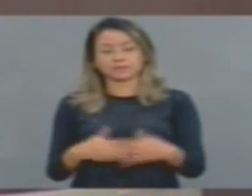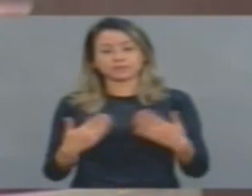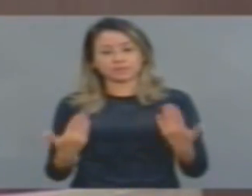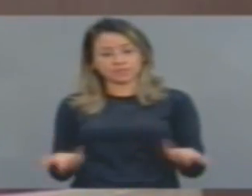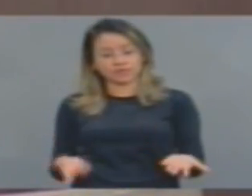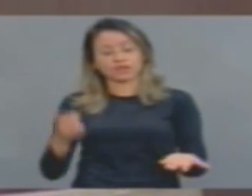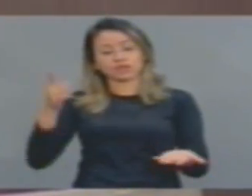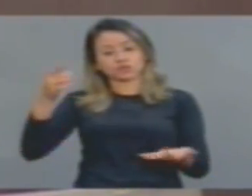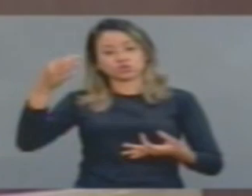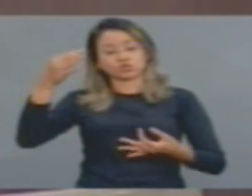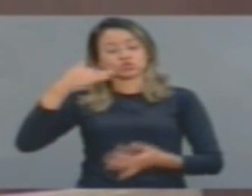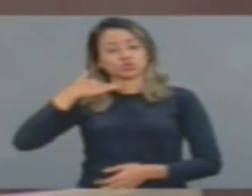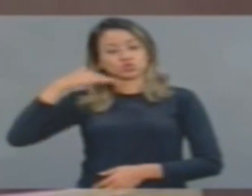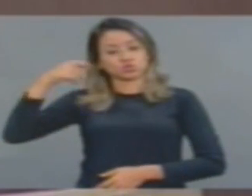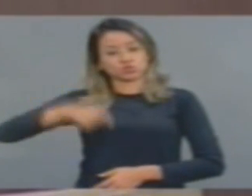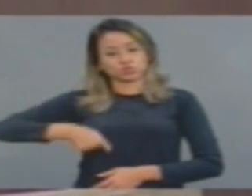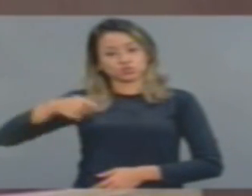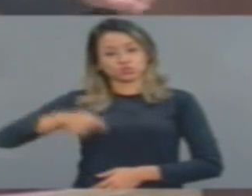da capital já estão absolutamente